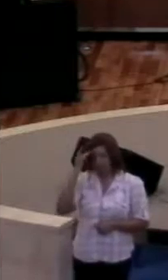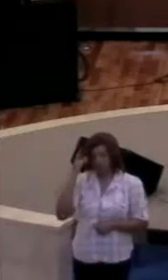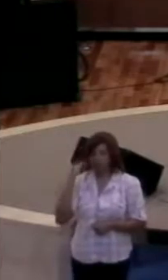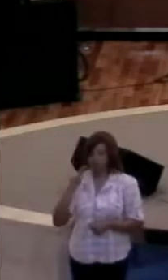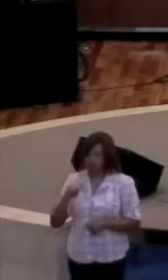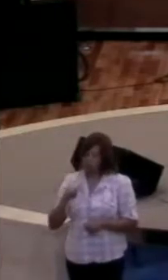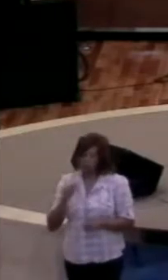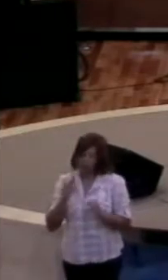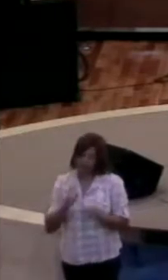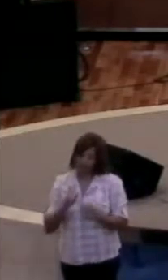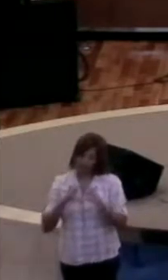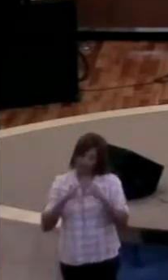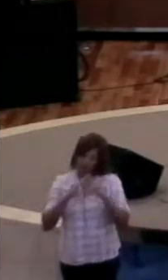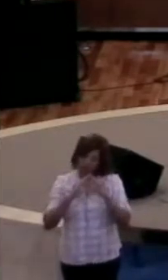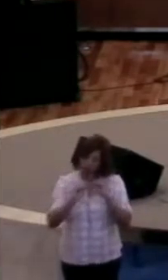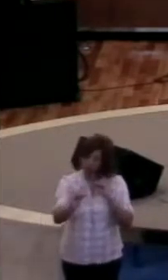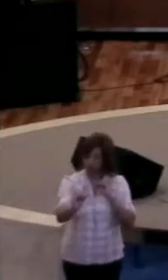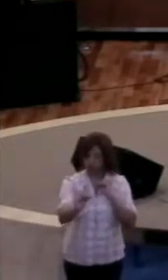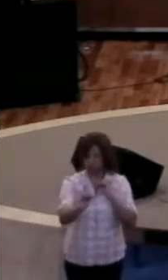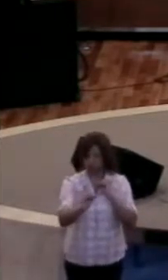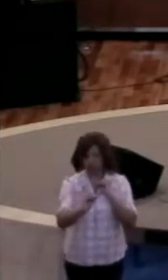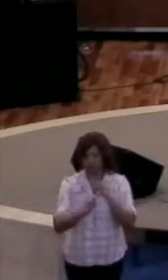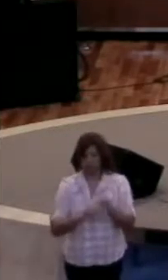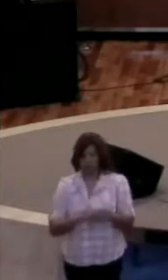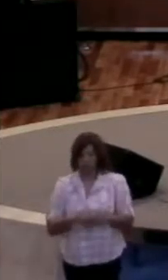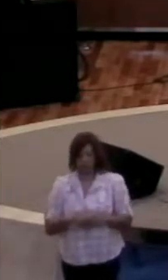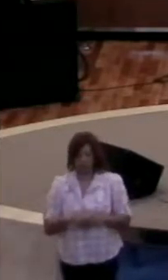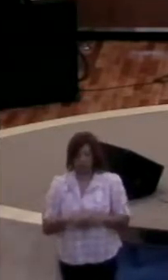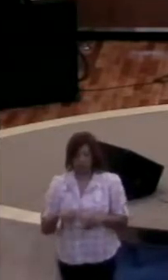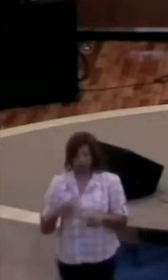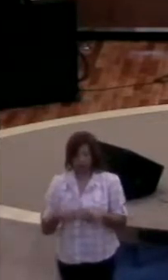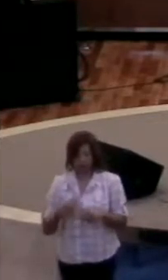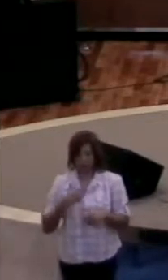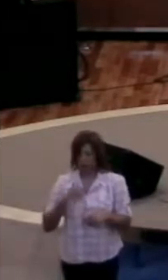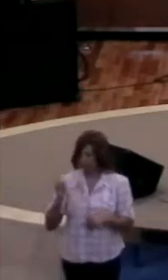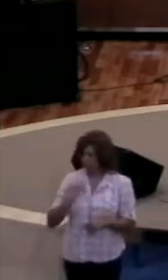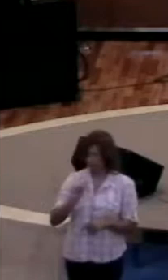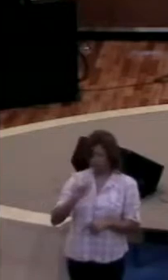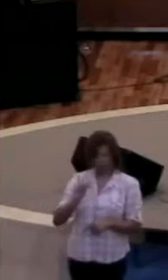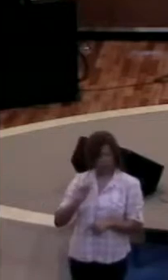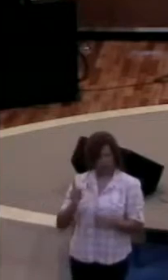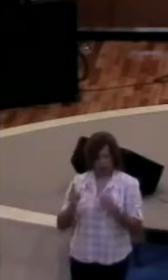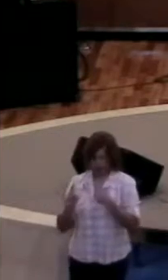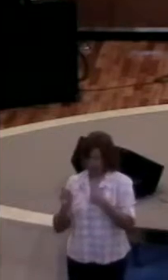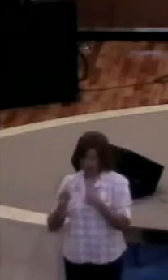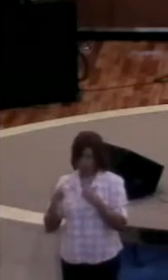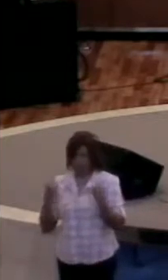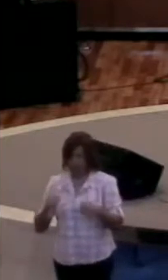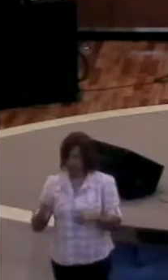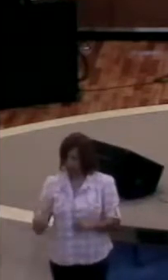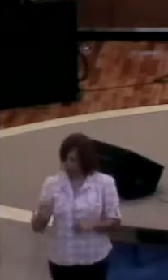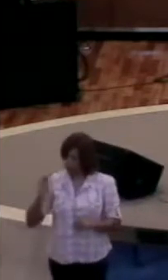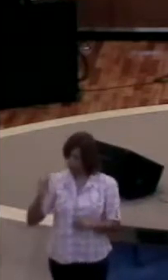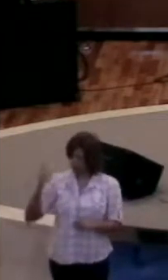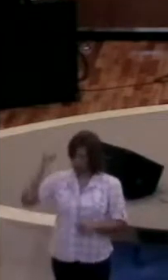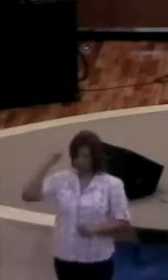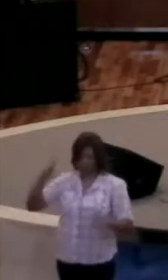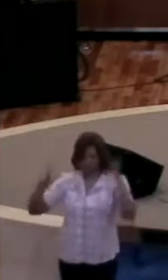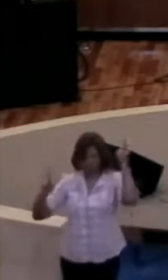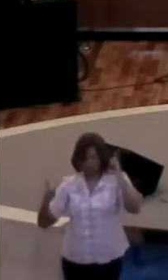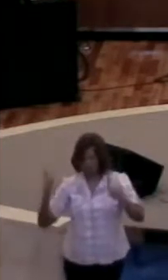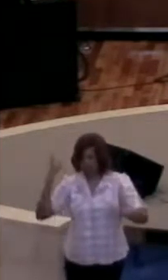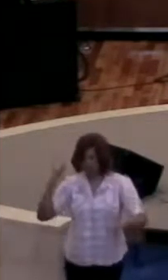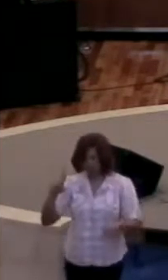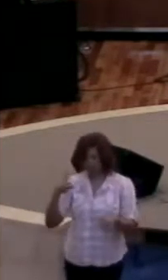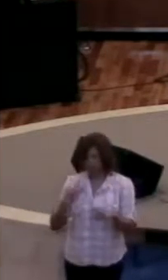fugir, que nunca devem fugir, que nunca devem evitar. Não, comigo não, eu tenho que crescer, vencer, vencer, porque a